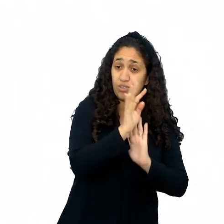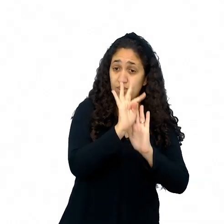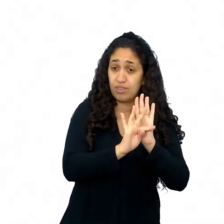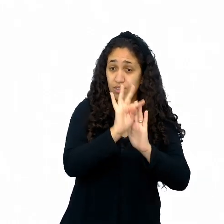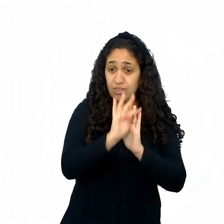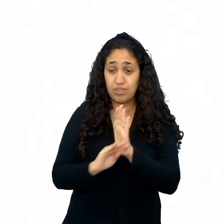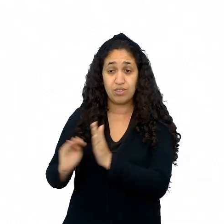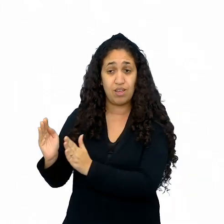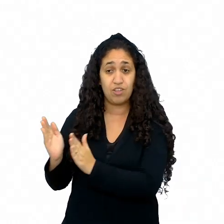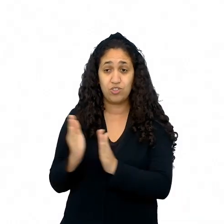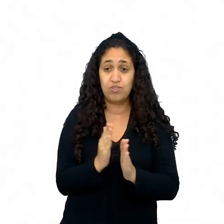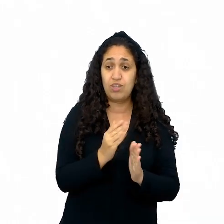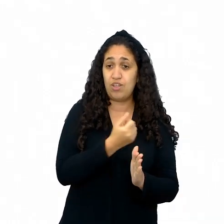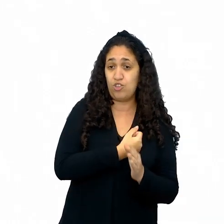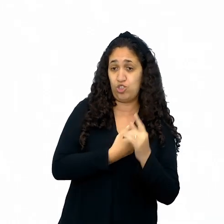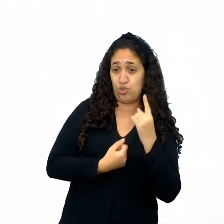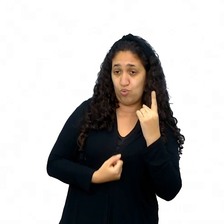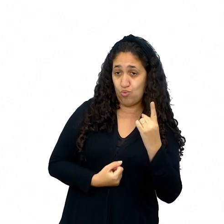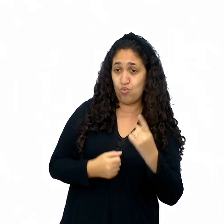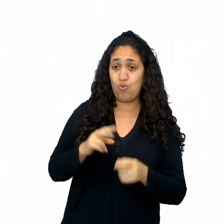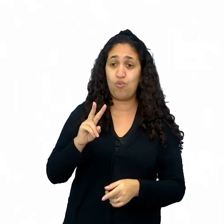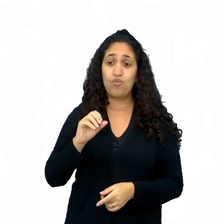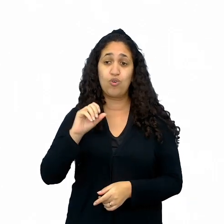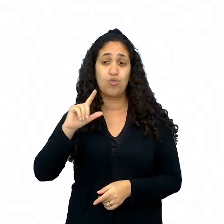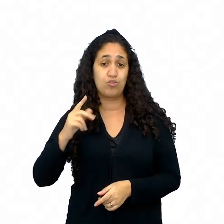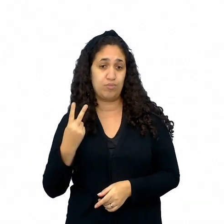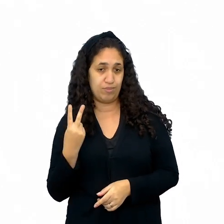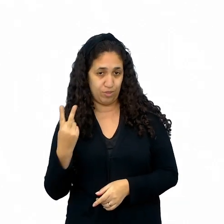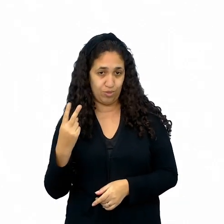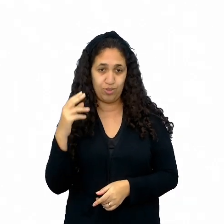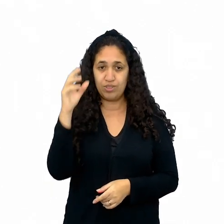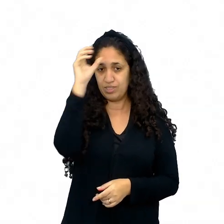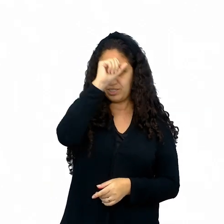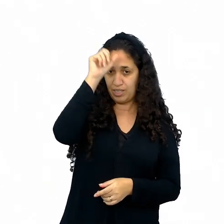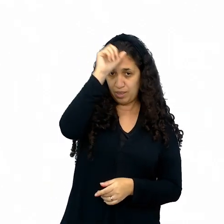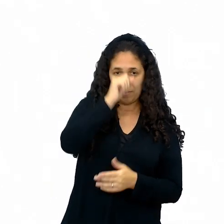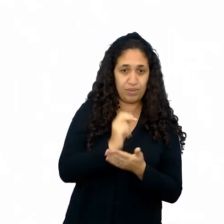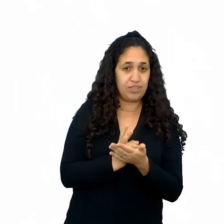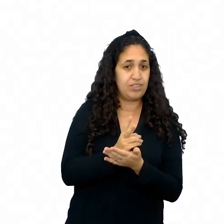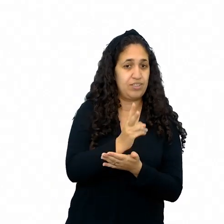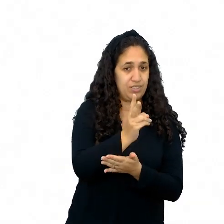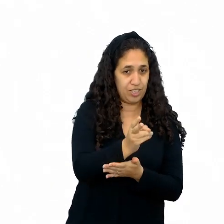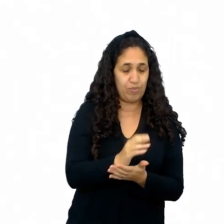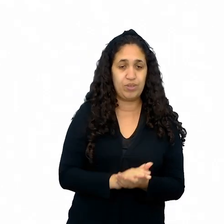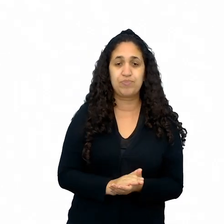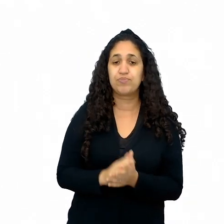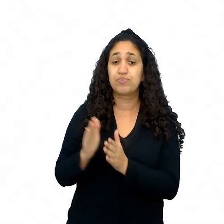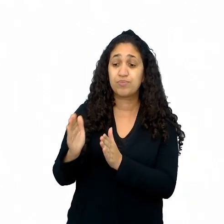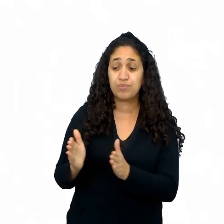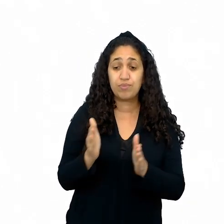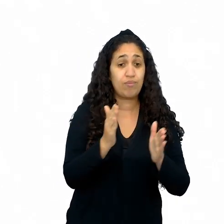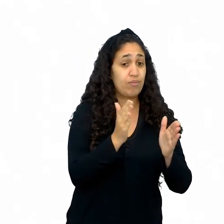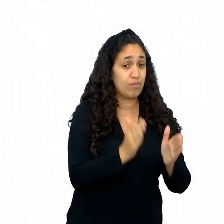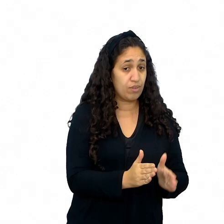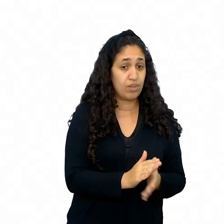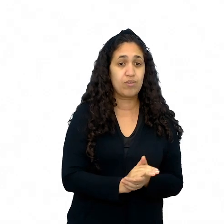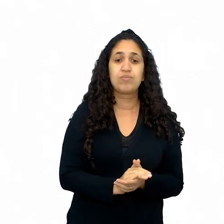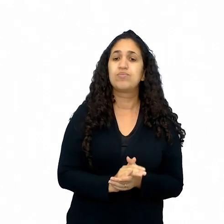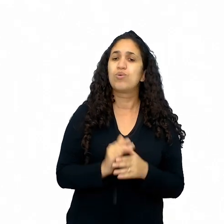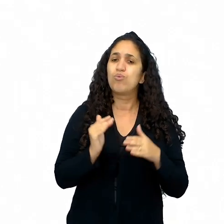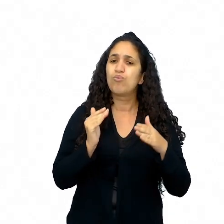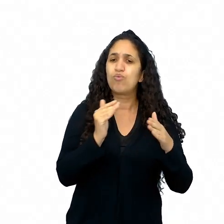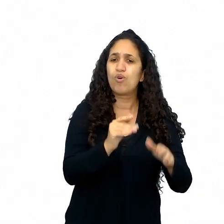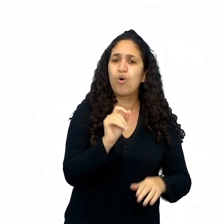na sequência de atividades 1 do material Aprender Sempre. Para o segundo momento, nós trataremos de forma específica